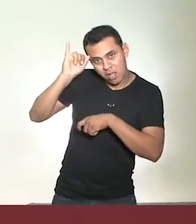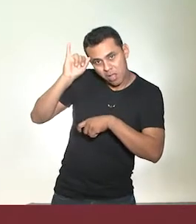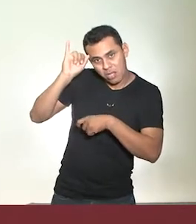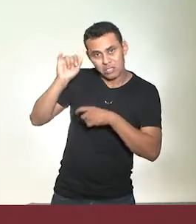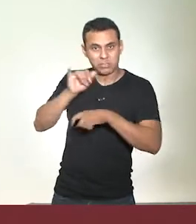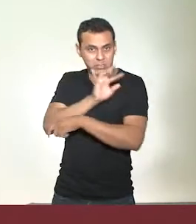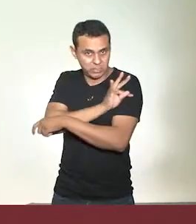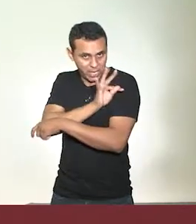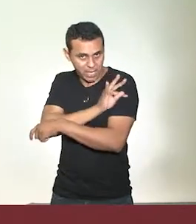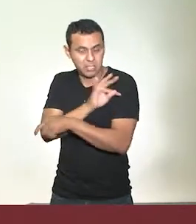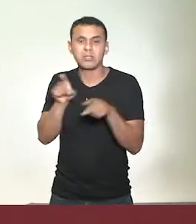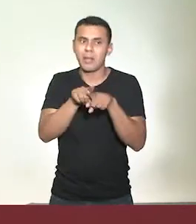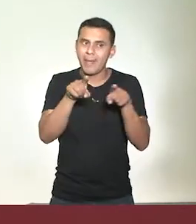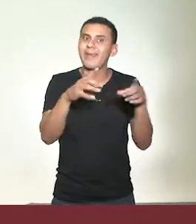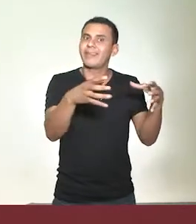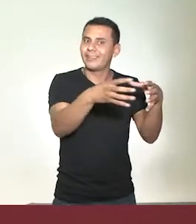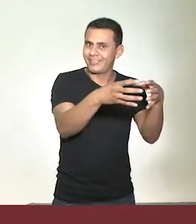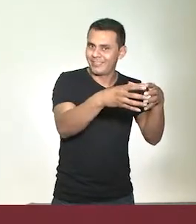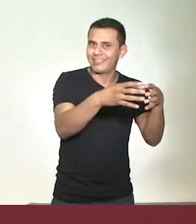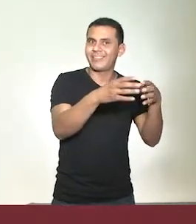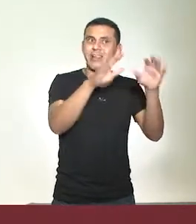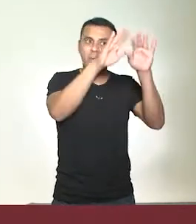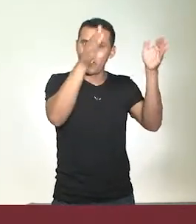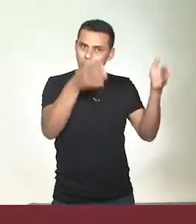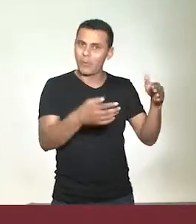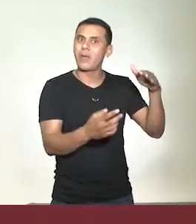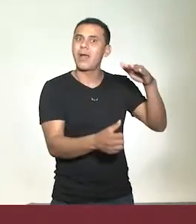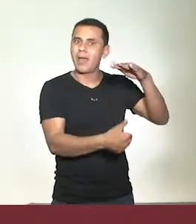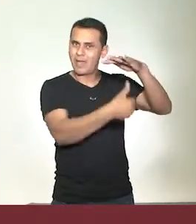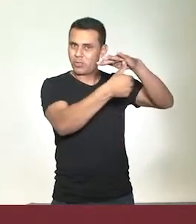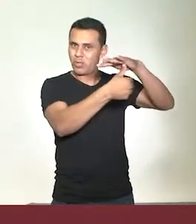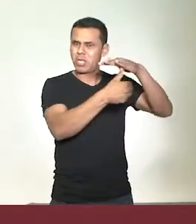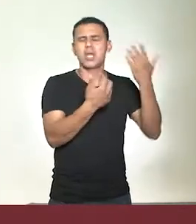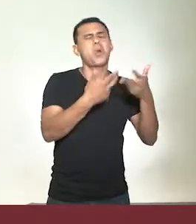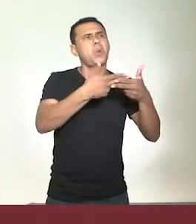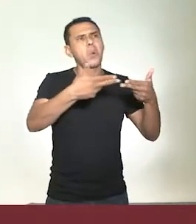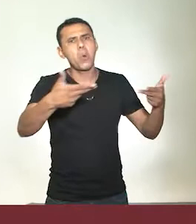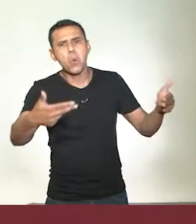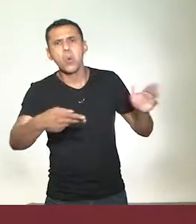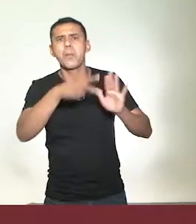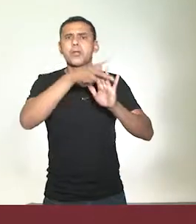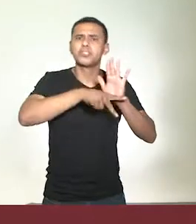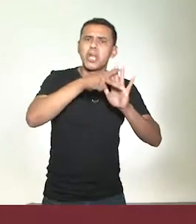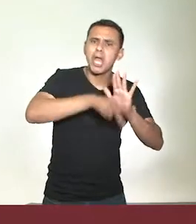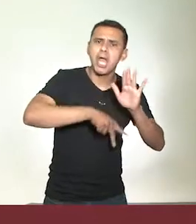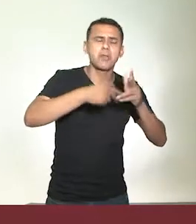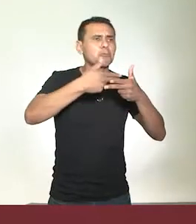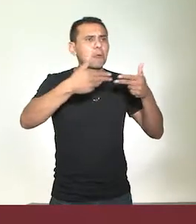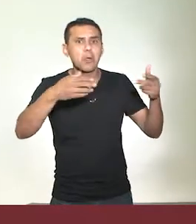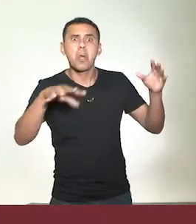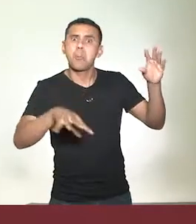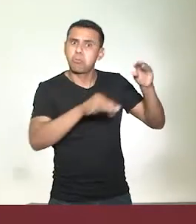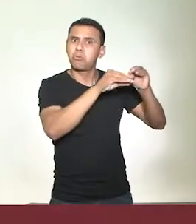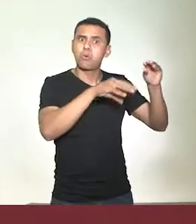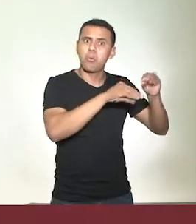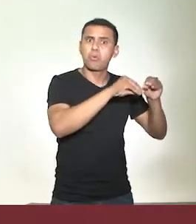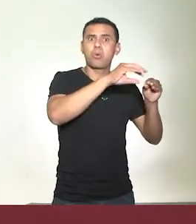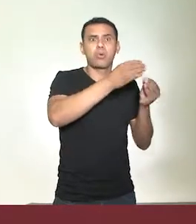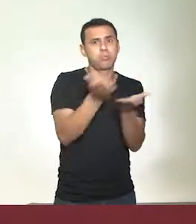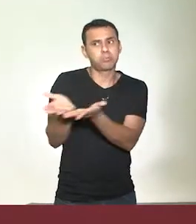a própria Reitoria levaram também iniciativas ações e projetos para serem